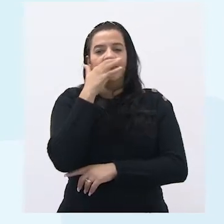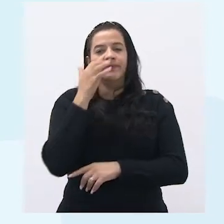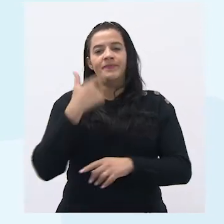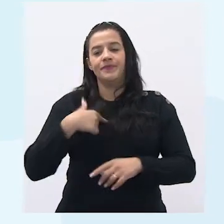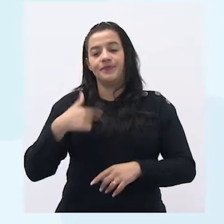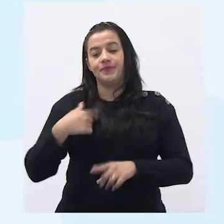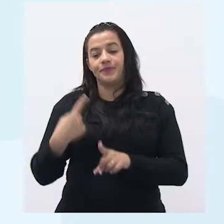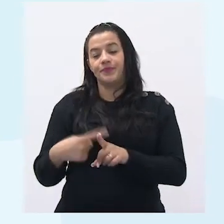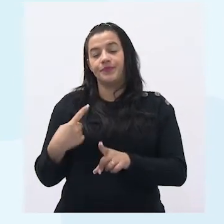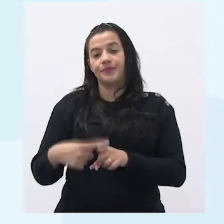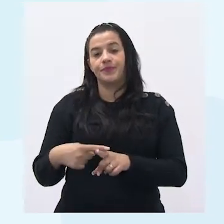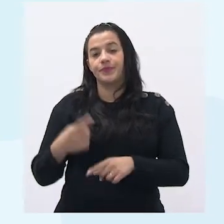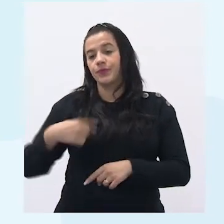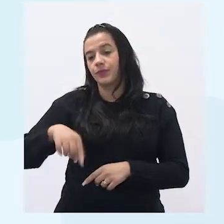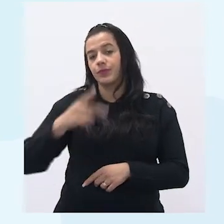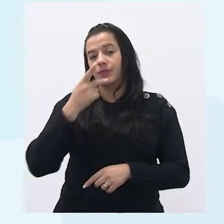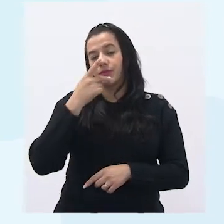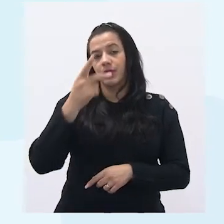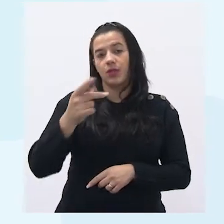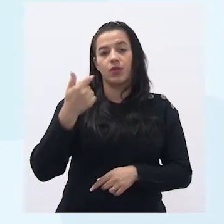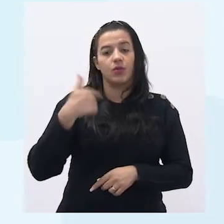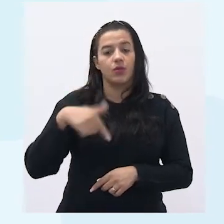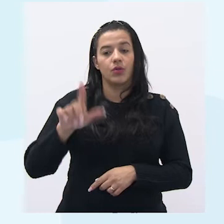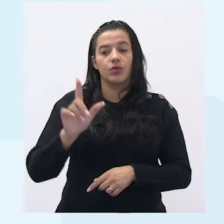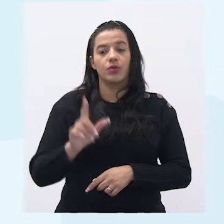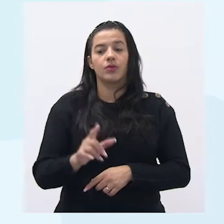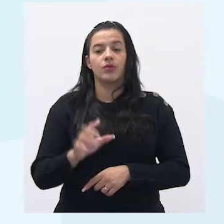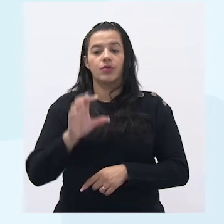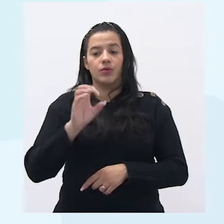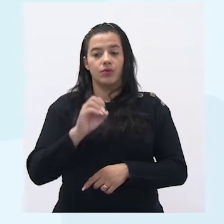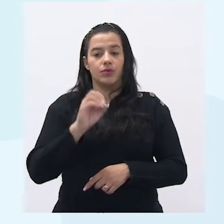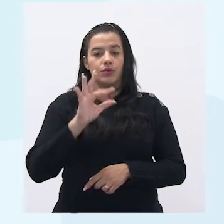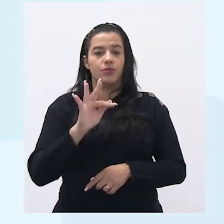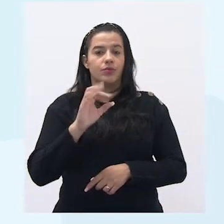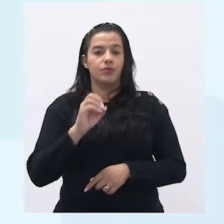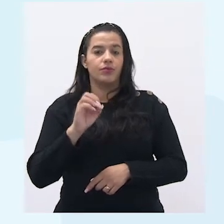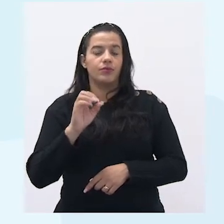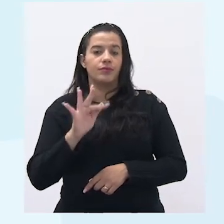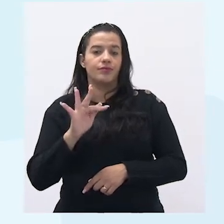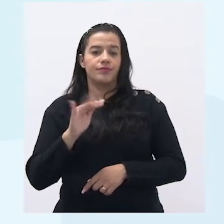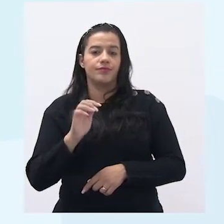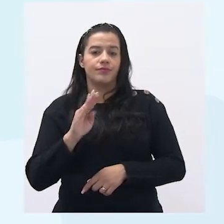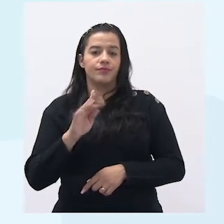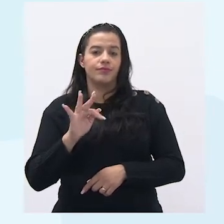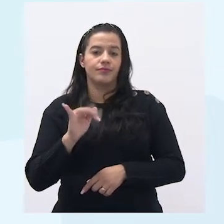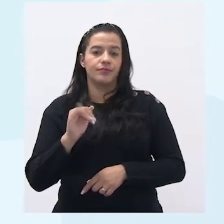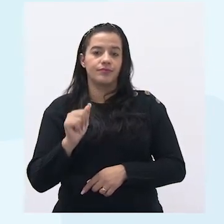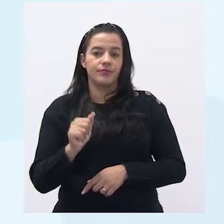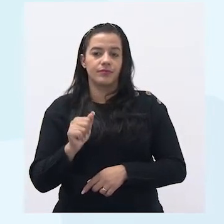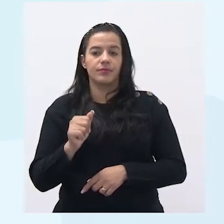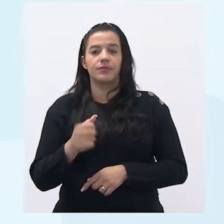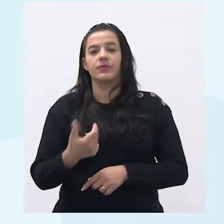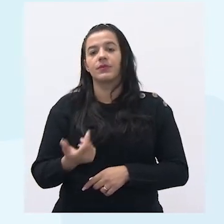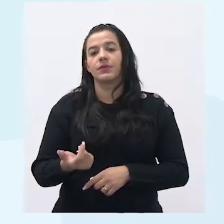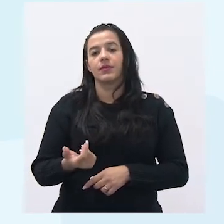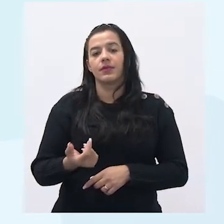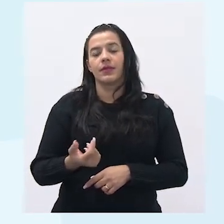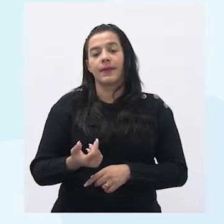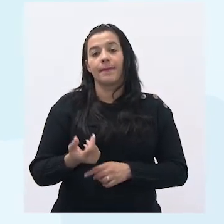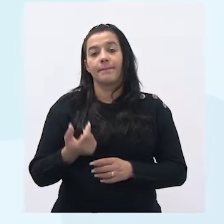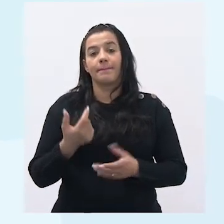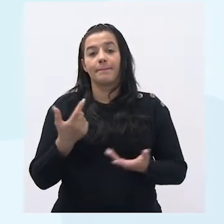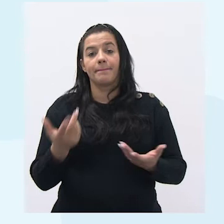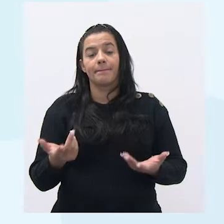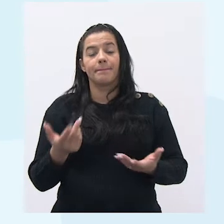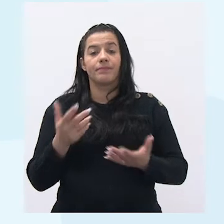Principalmente na questão, vamos falar lá na frente, xenofobia, por exemplo, né? Presente de grego. A gente sabe que na história